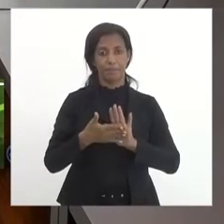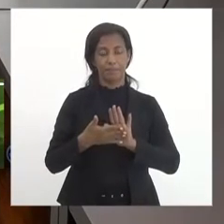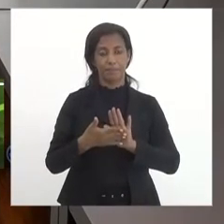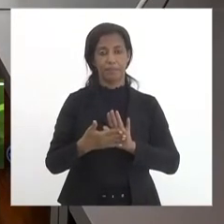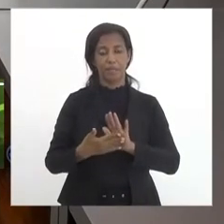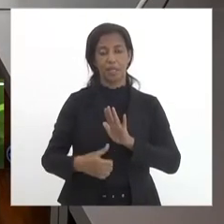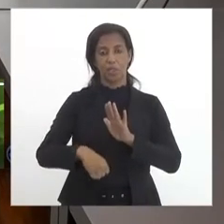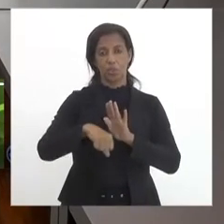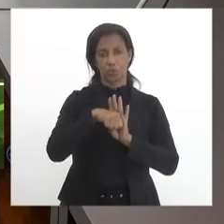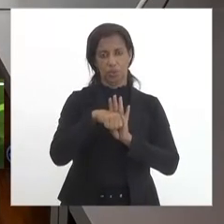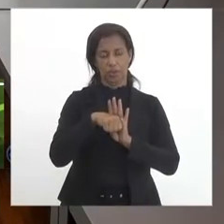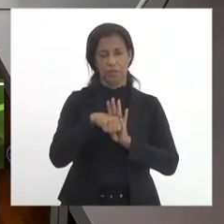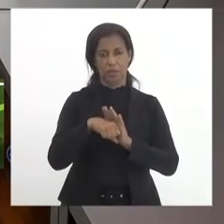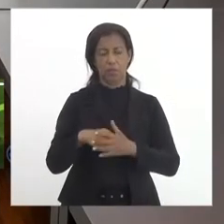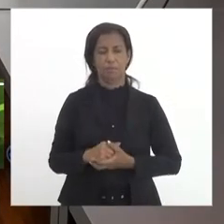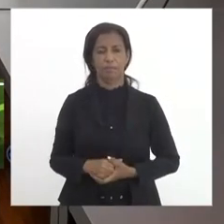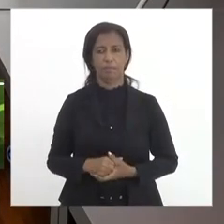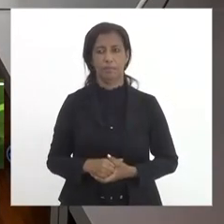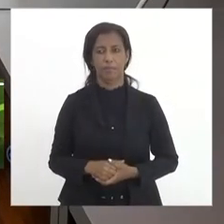injuridicidade.